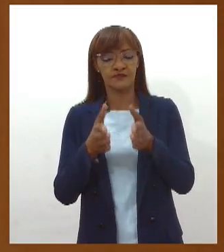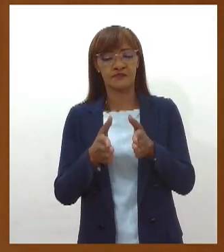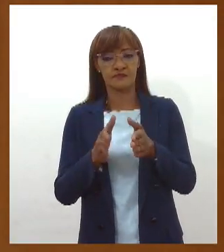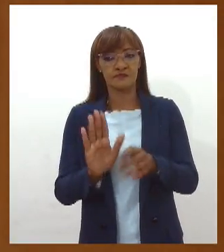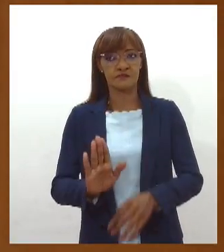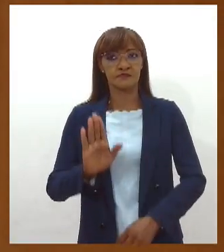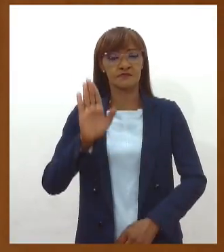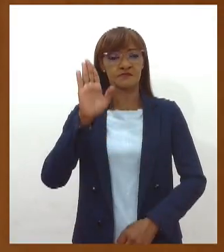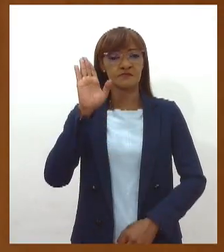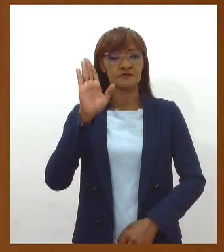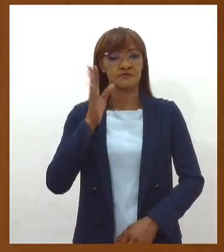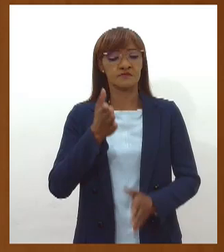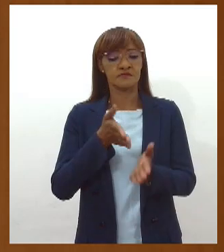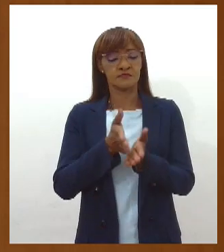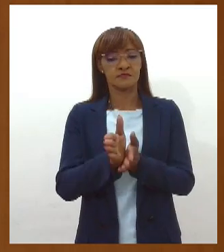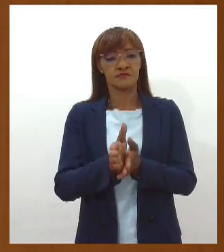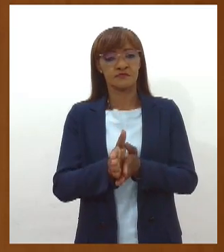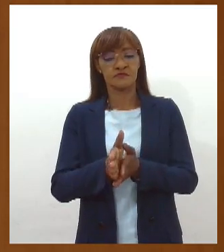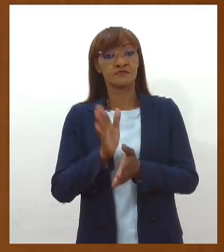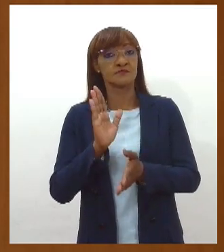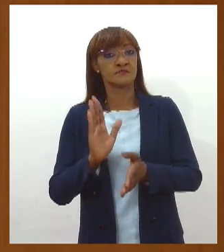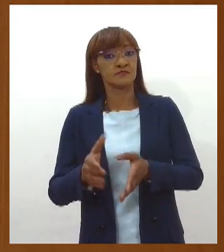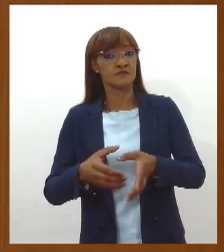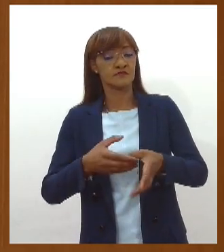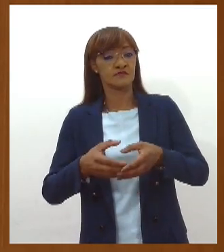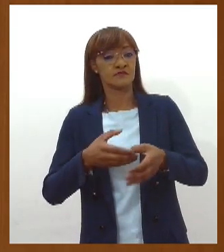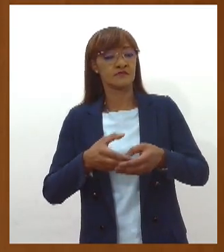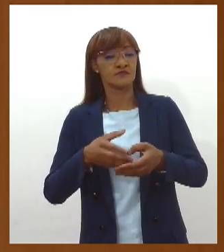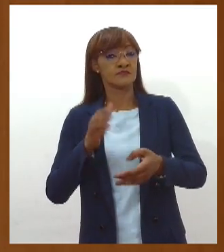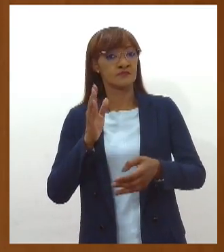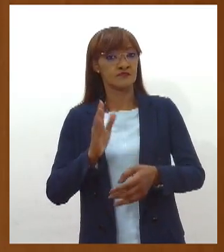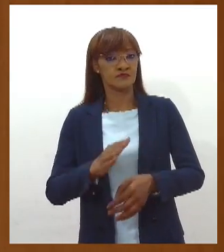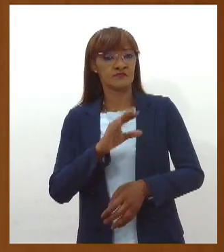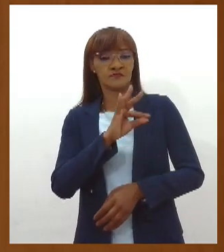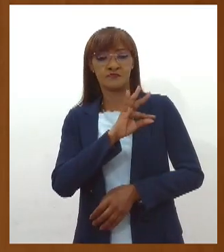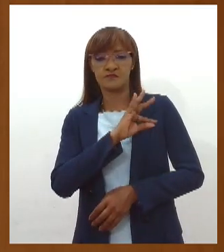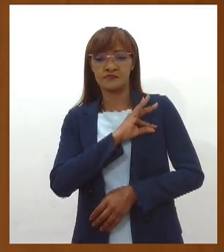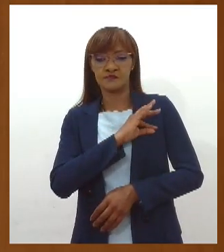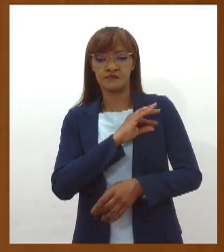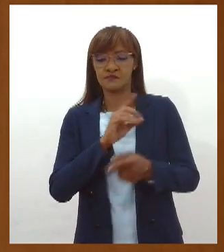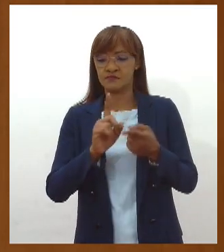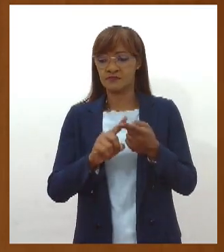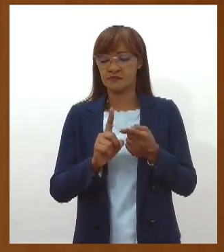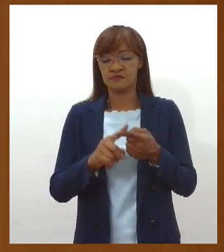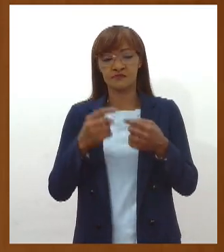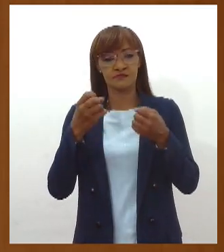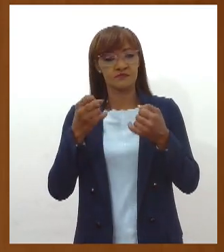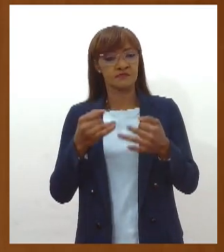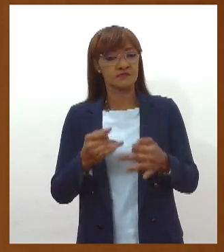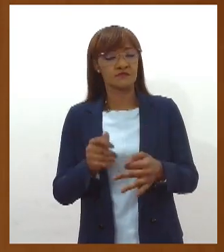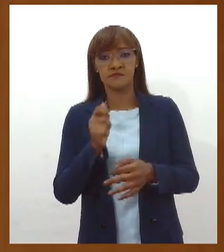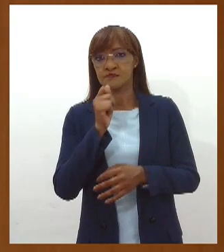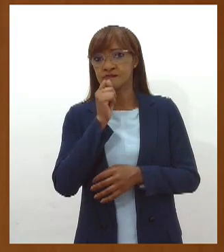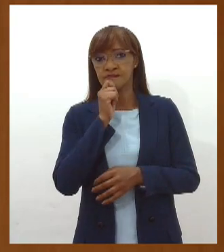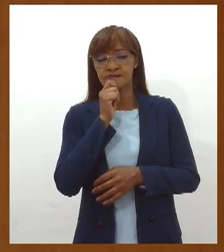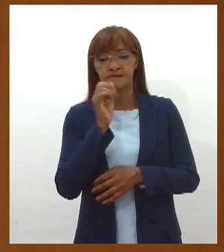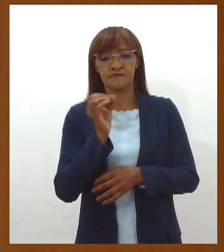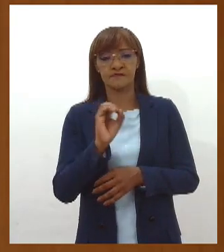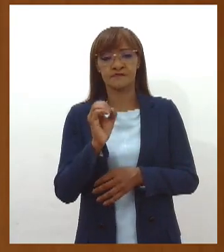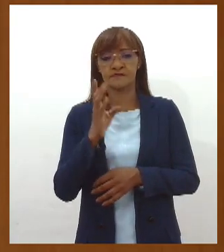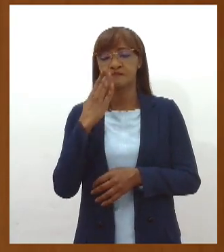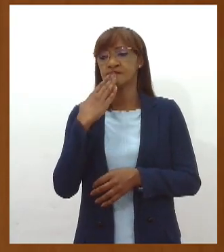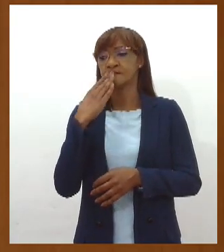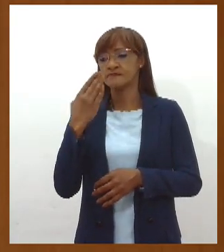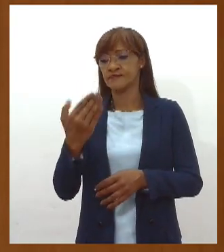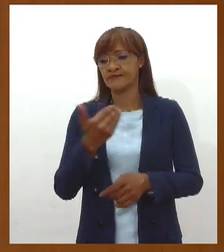para agentes penitenciários, que, segundo o deputado, não está sendo cumprido. Ele fez um apelo ao governo do